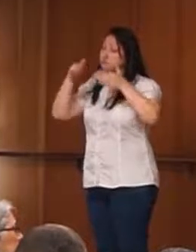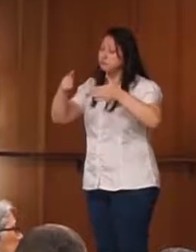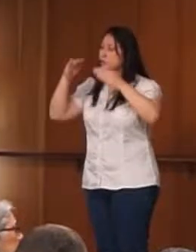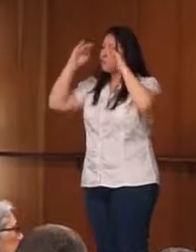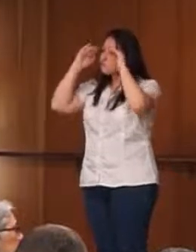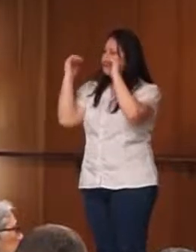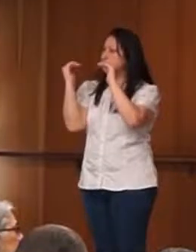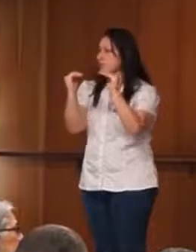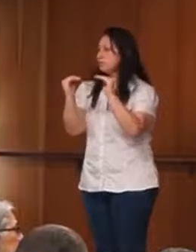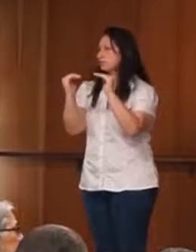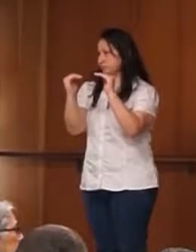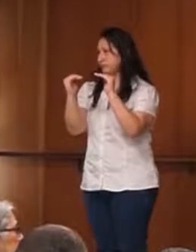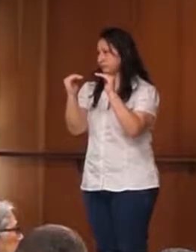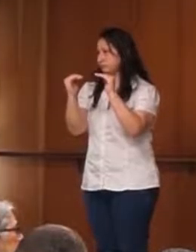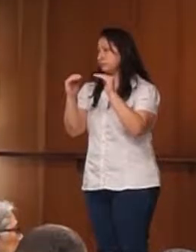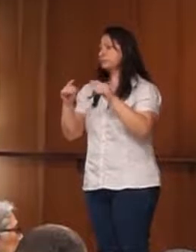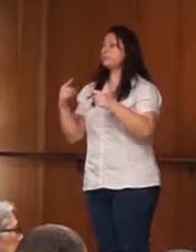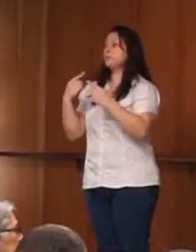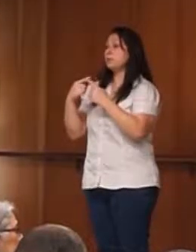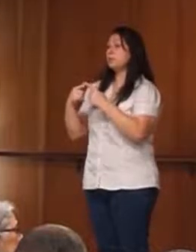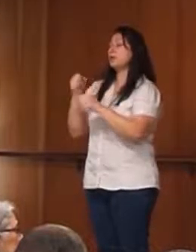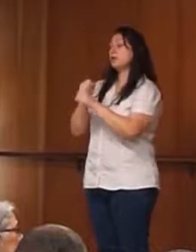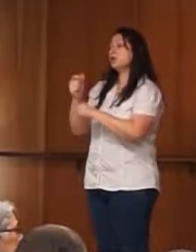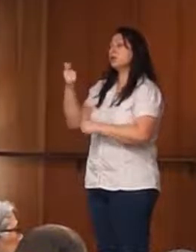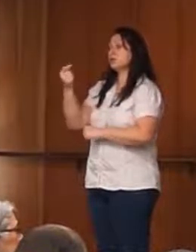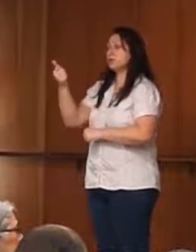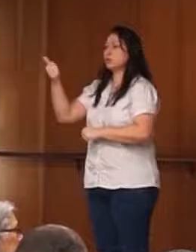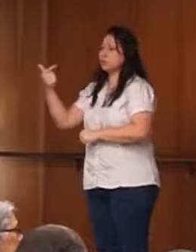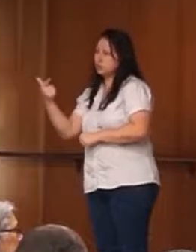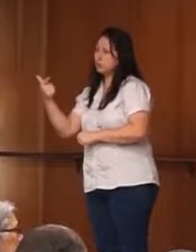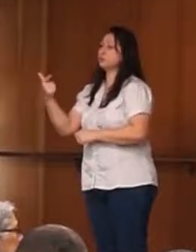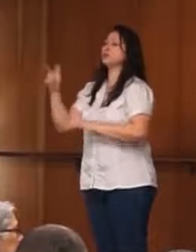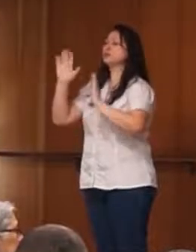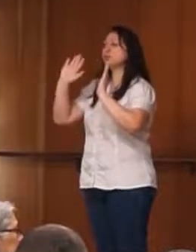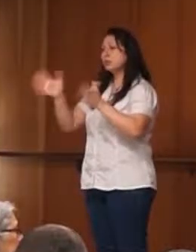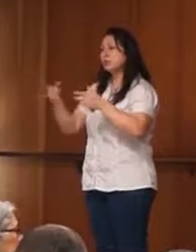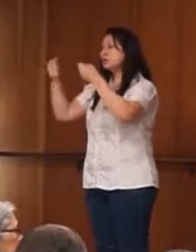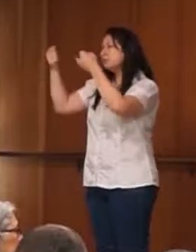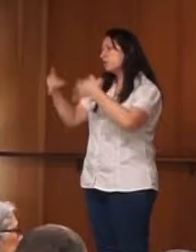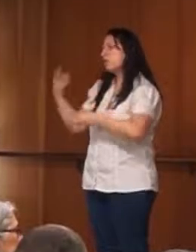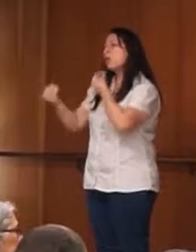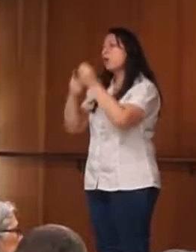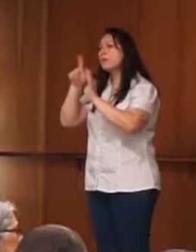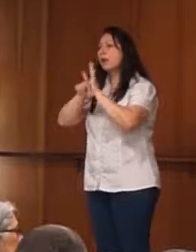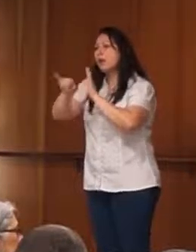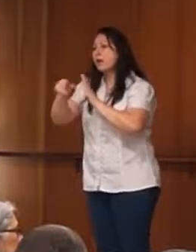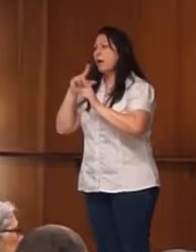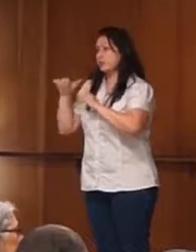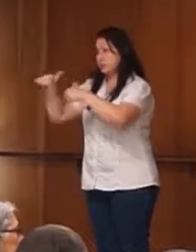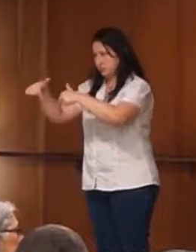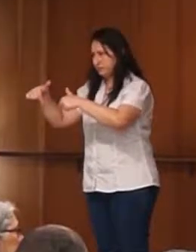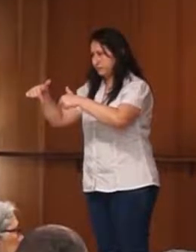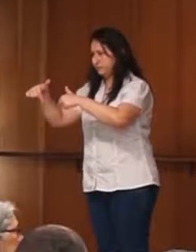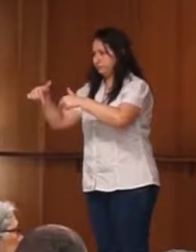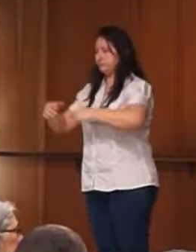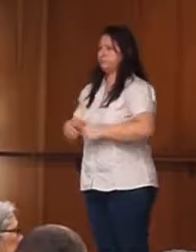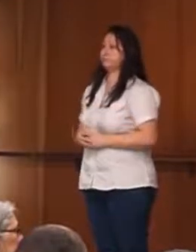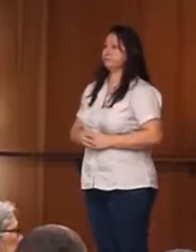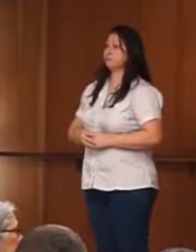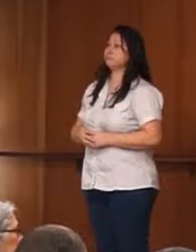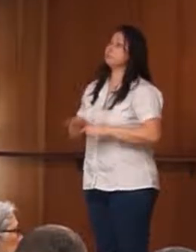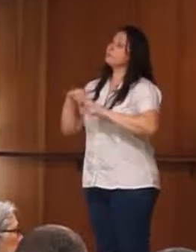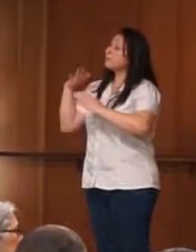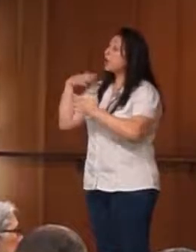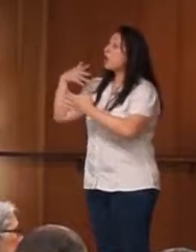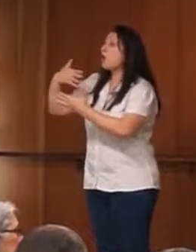em 2012 o Supremo Tribunal Federal já se pronunciou a respeito da legalidade dessas ações. Consequentemente, o